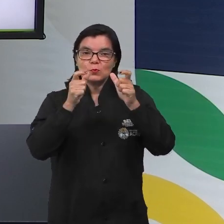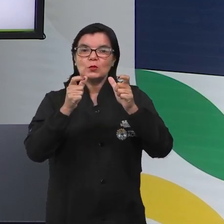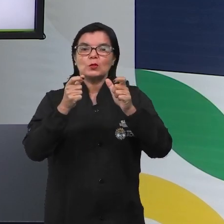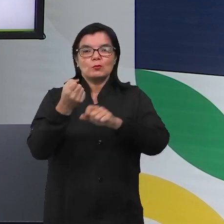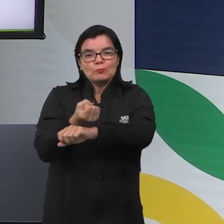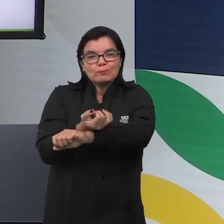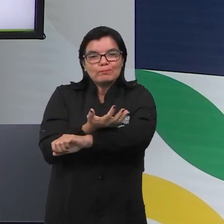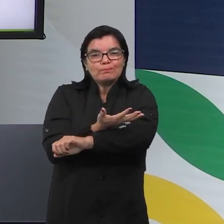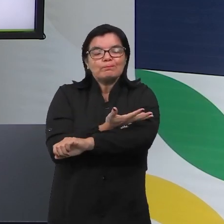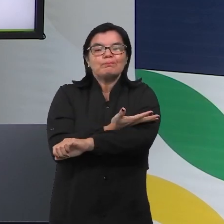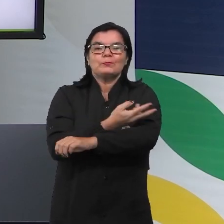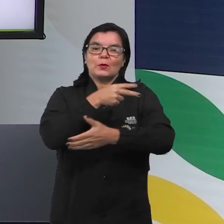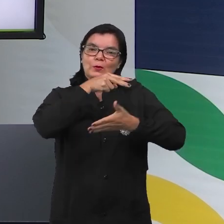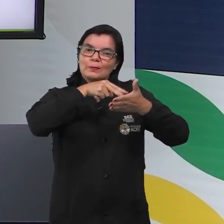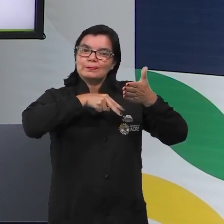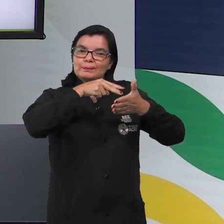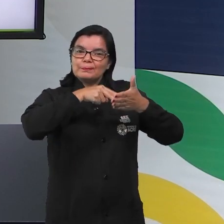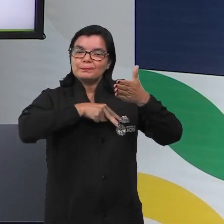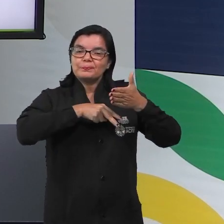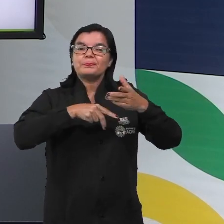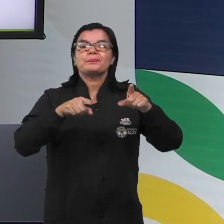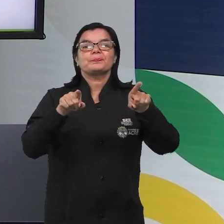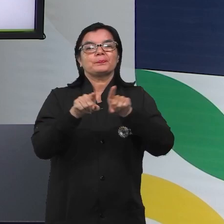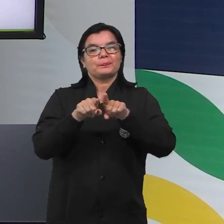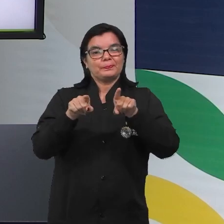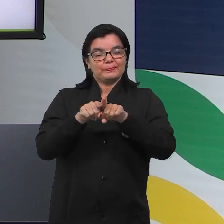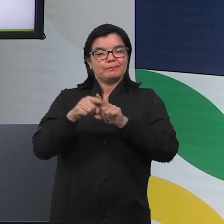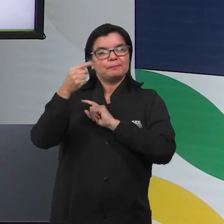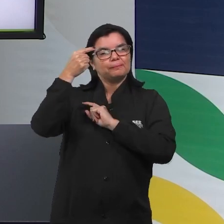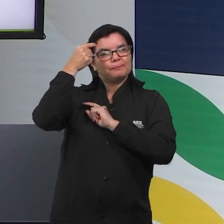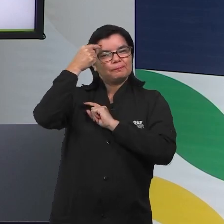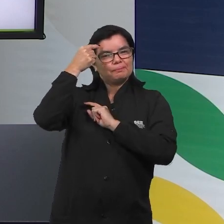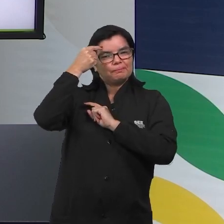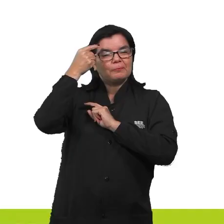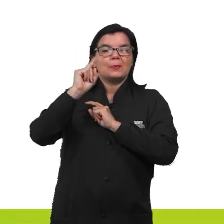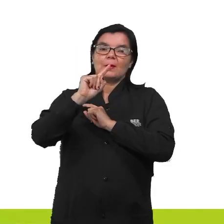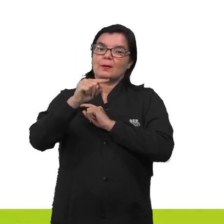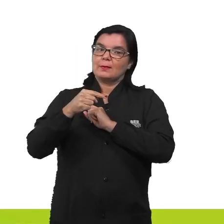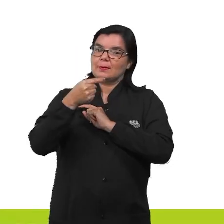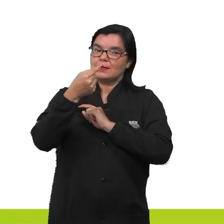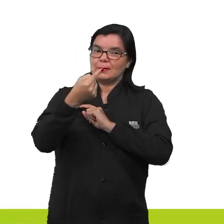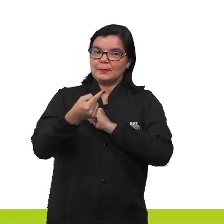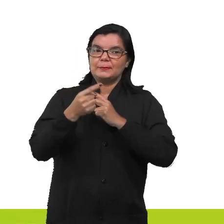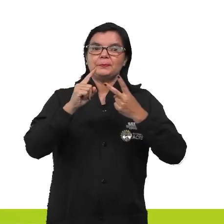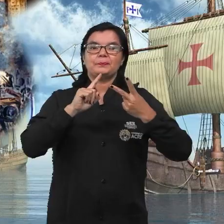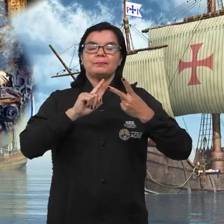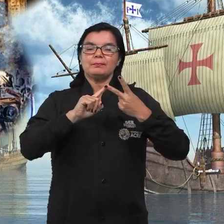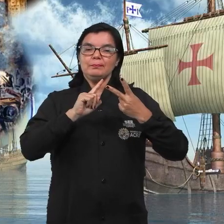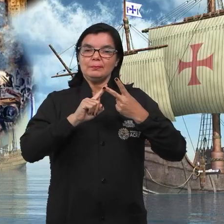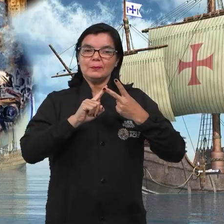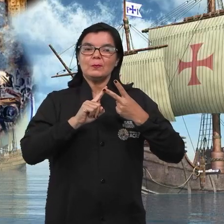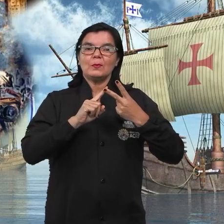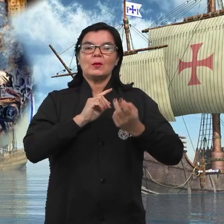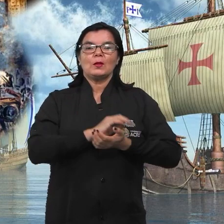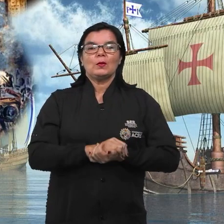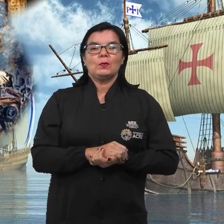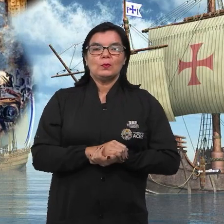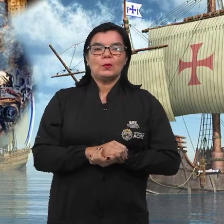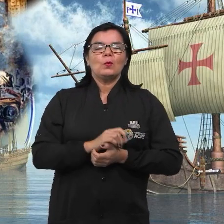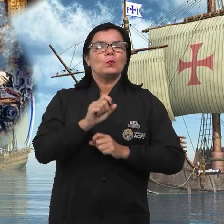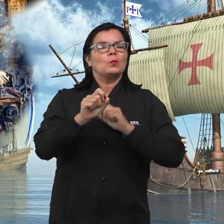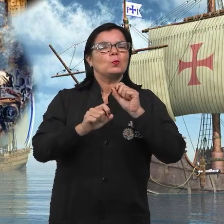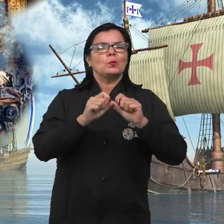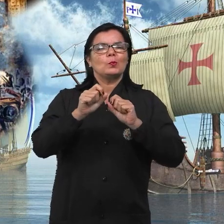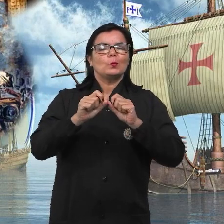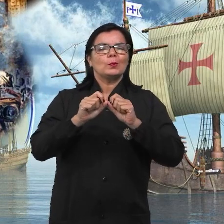algum sentimento no leitor, inclusive uma reflexão. Em seguida, a gente tem aí o que